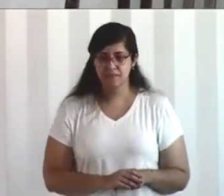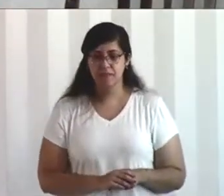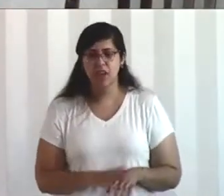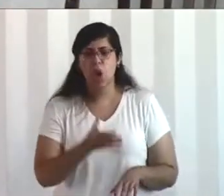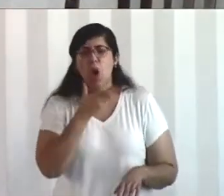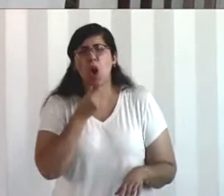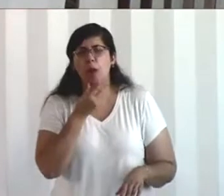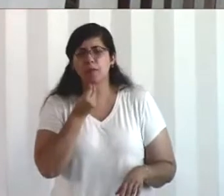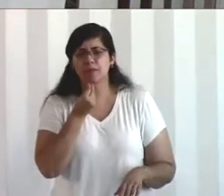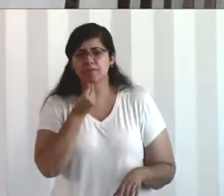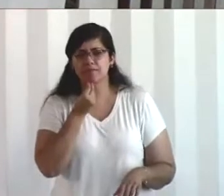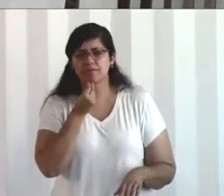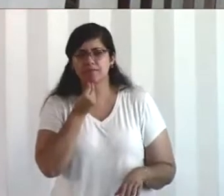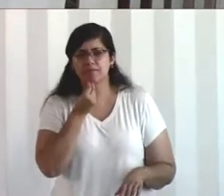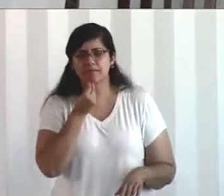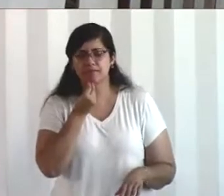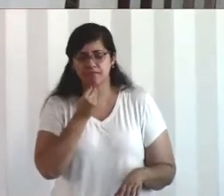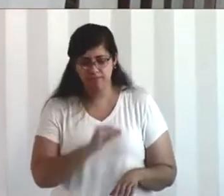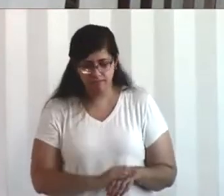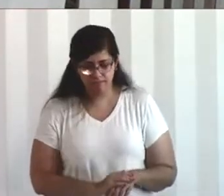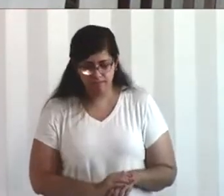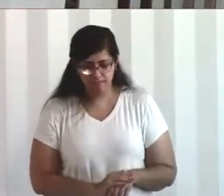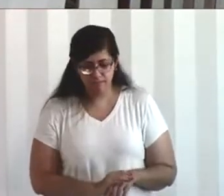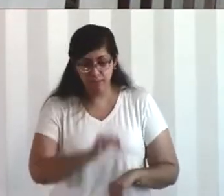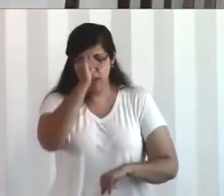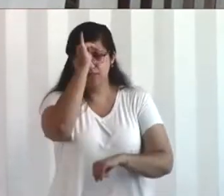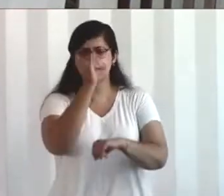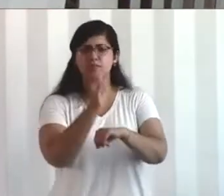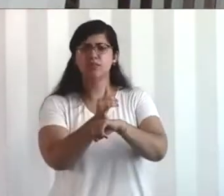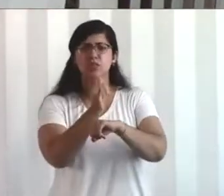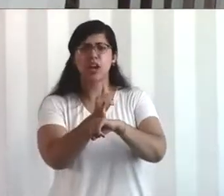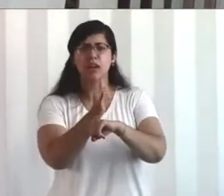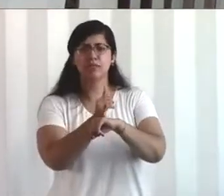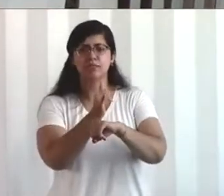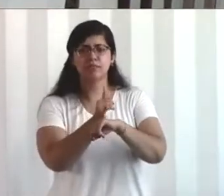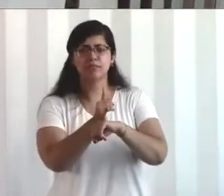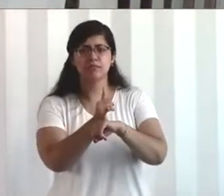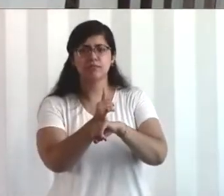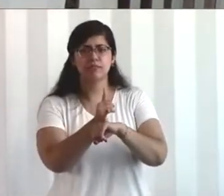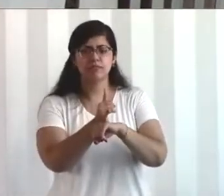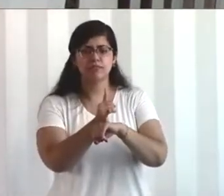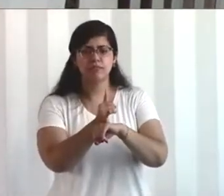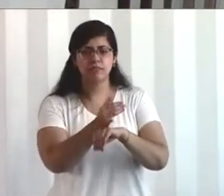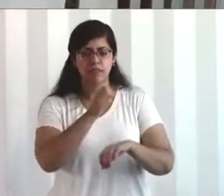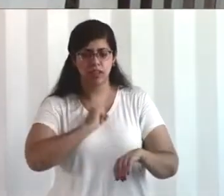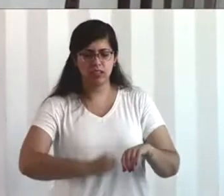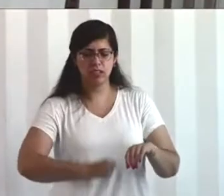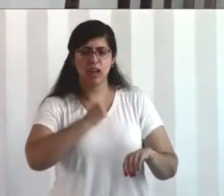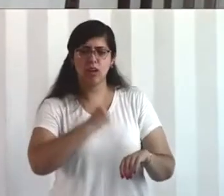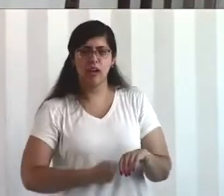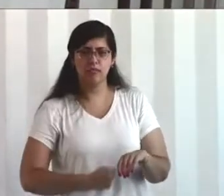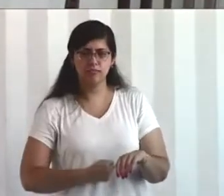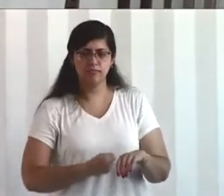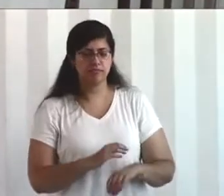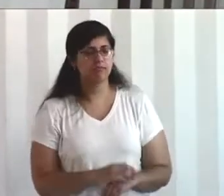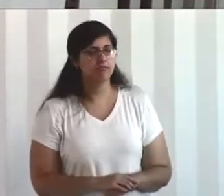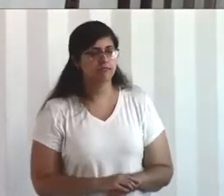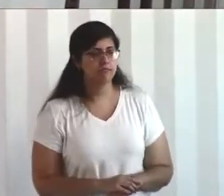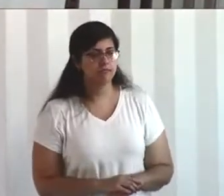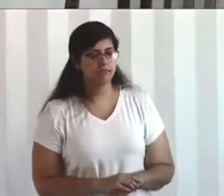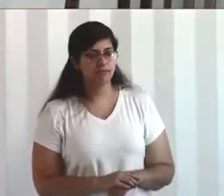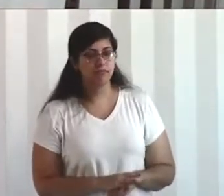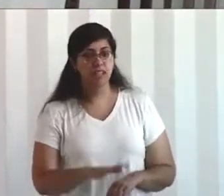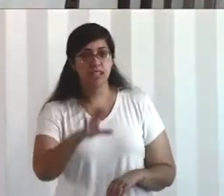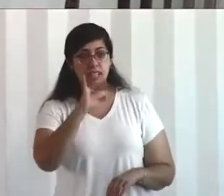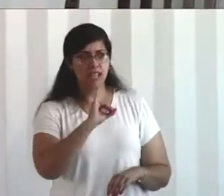sinagoga. E imaginem vocês, ele perdeu o emprego depois disso. Assim que ele creu,